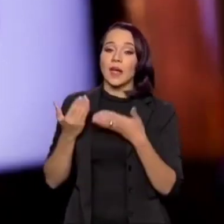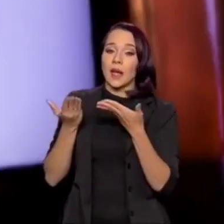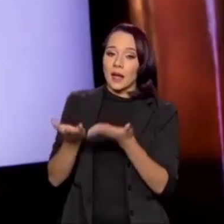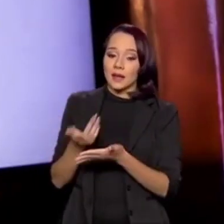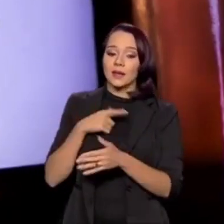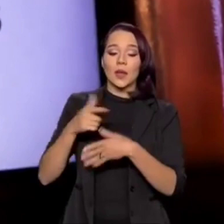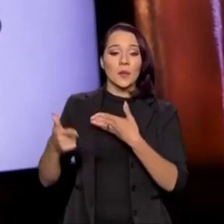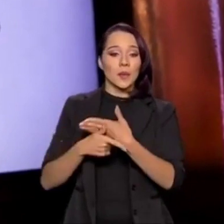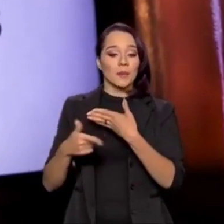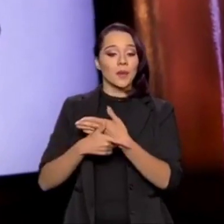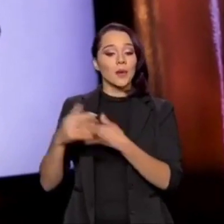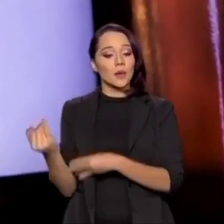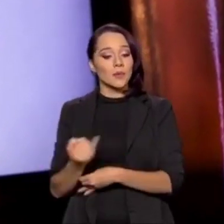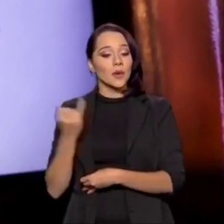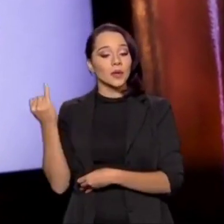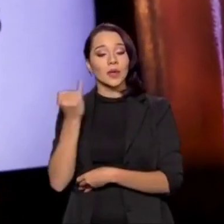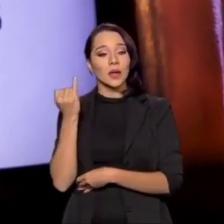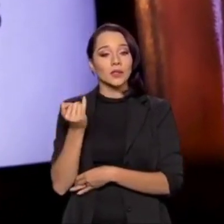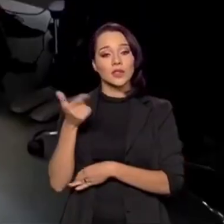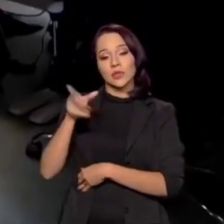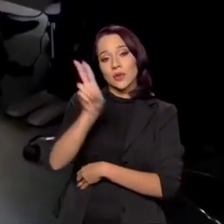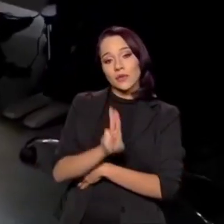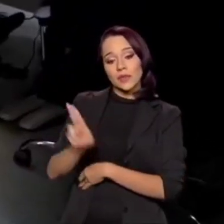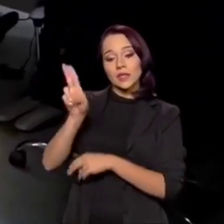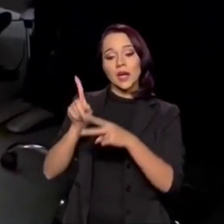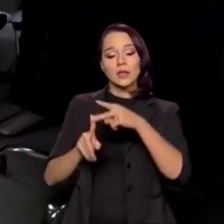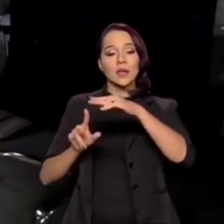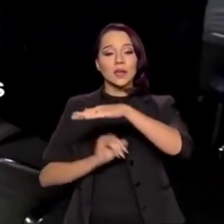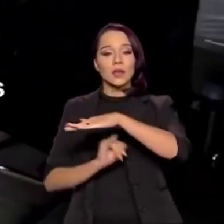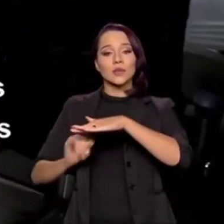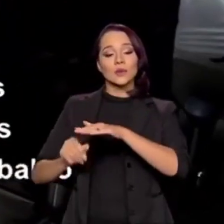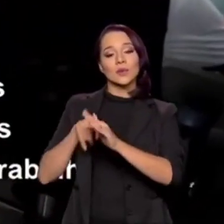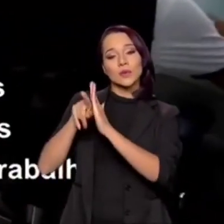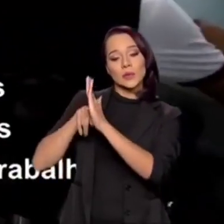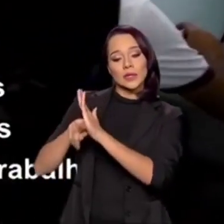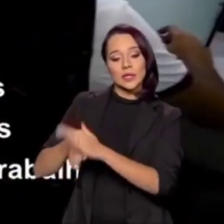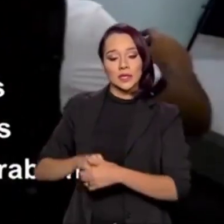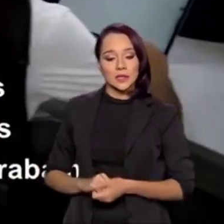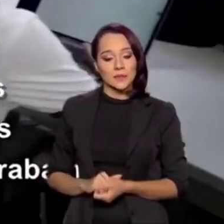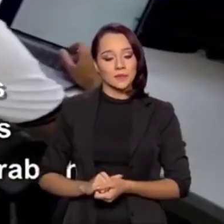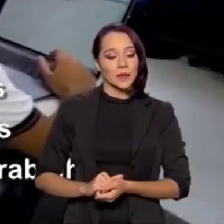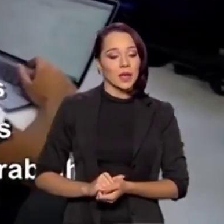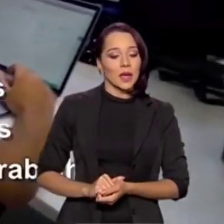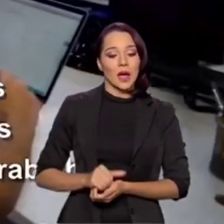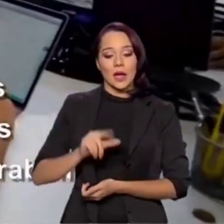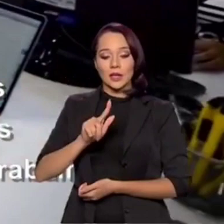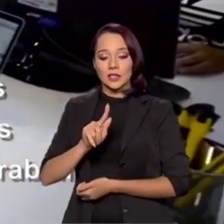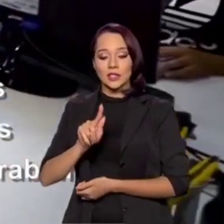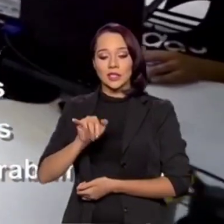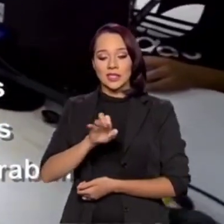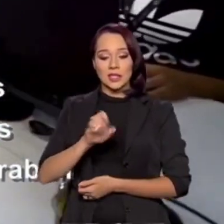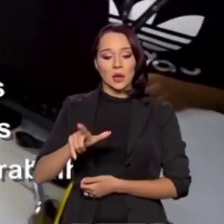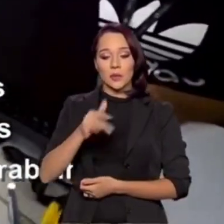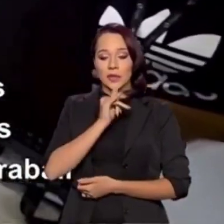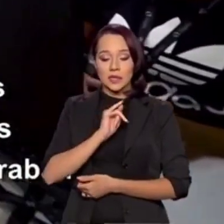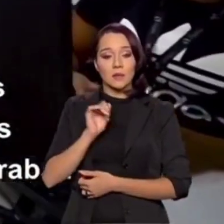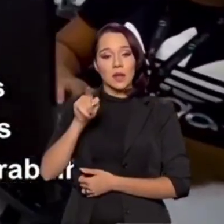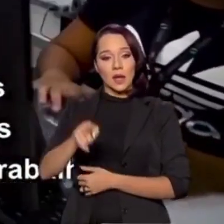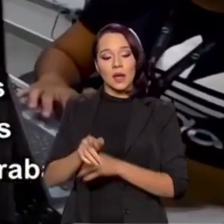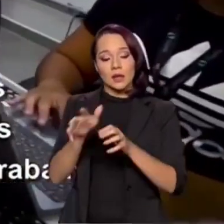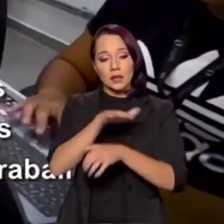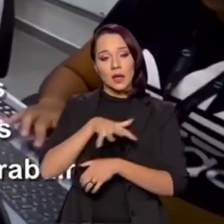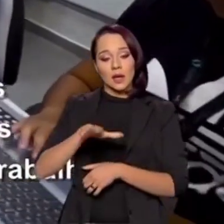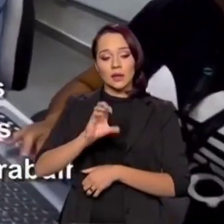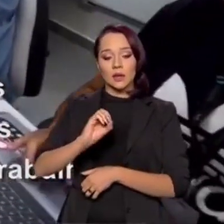entra o papel importantíssimo de universidades e institutos de pesquisa. A GCell, por exemplo, faz parte da incubadora